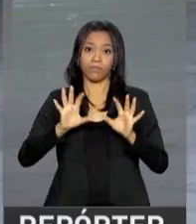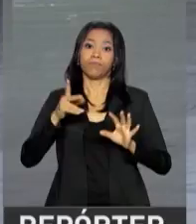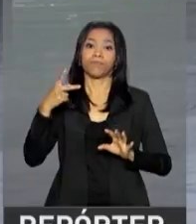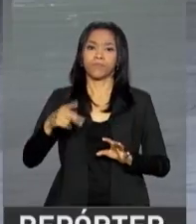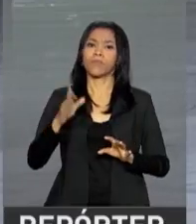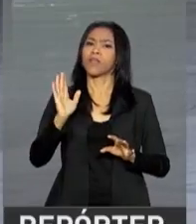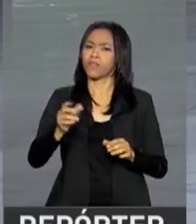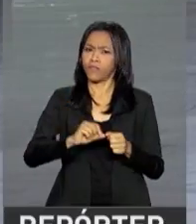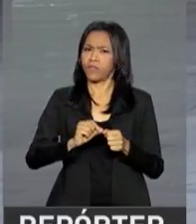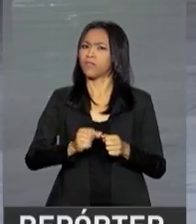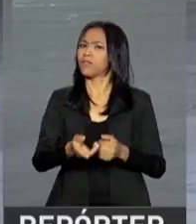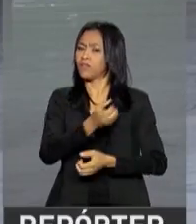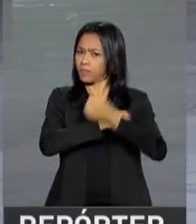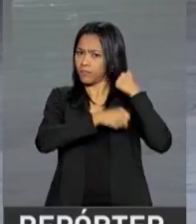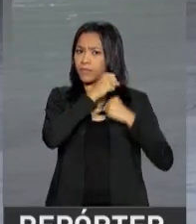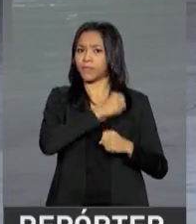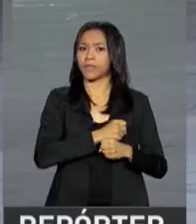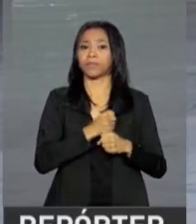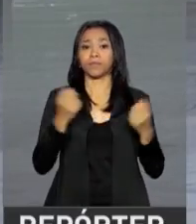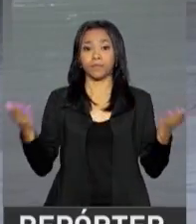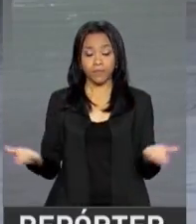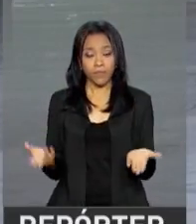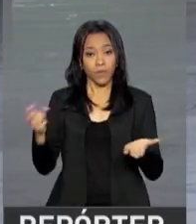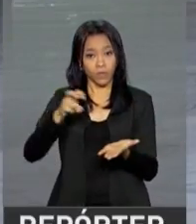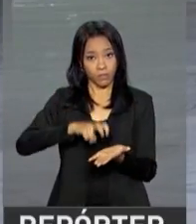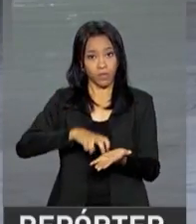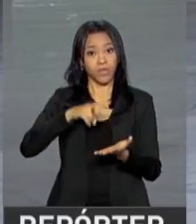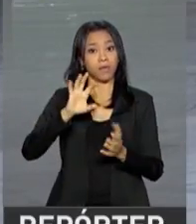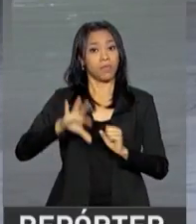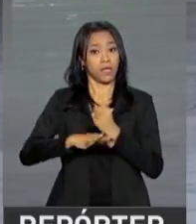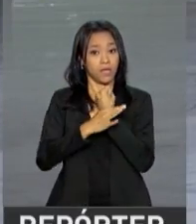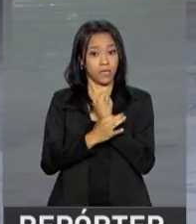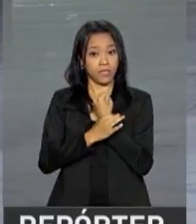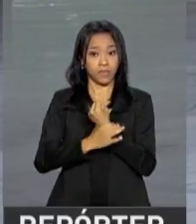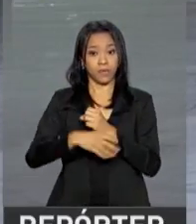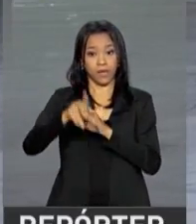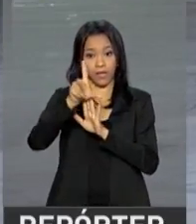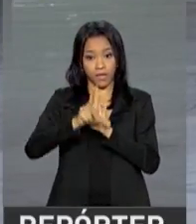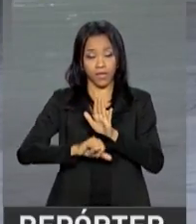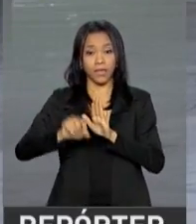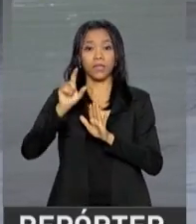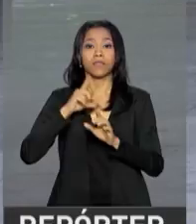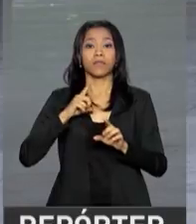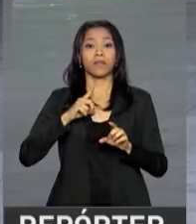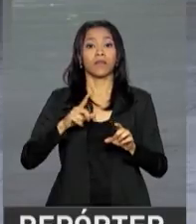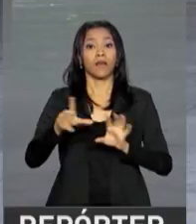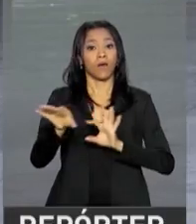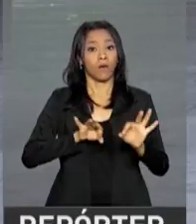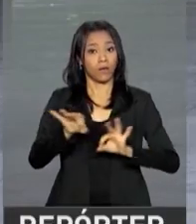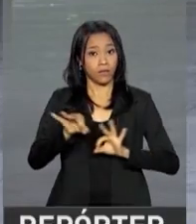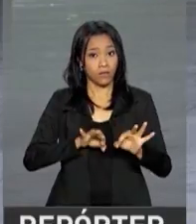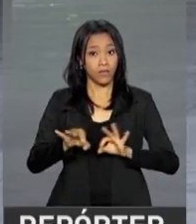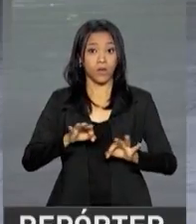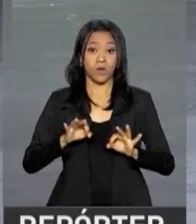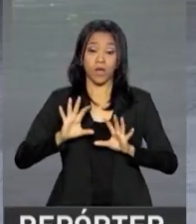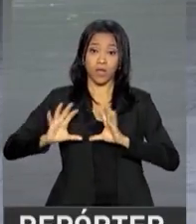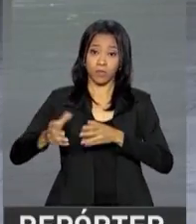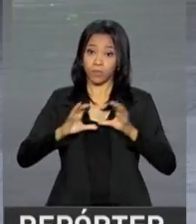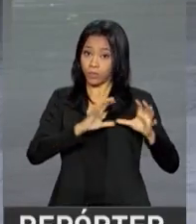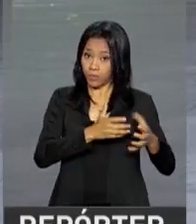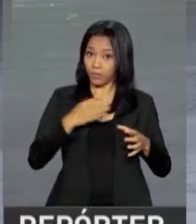do ano passado nessa manhã como parte da garantia de lei ordem às forças armadas e as polícias civil e militar fizeram uma operação